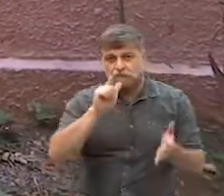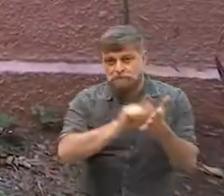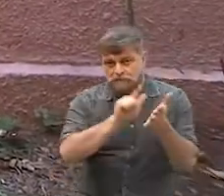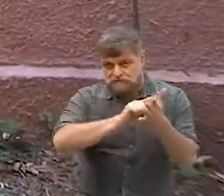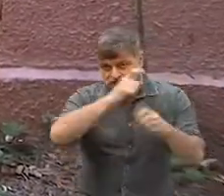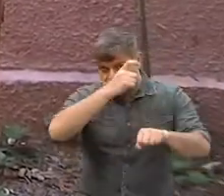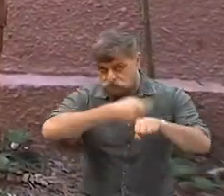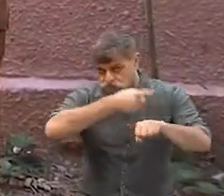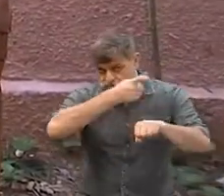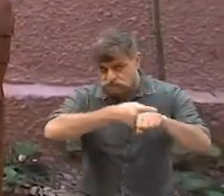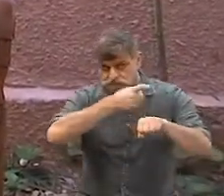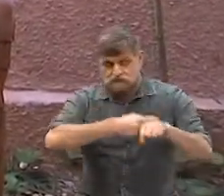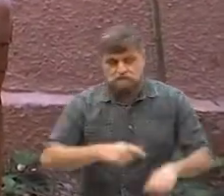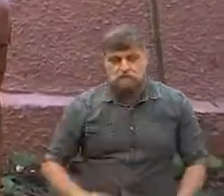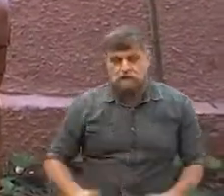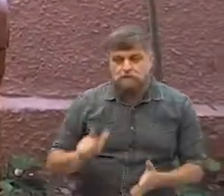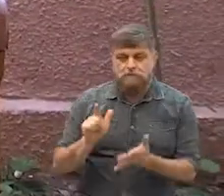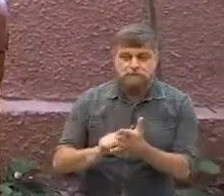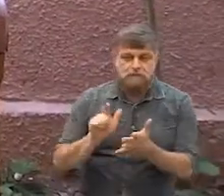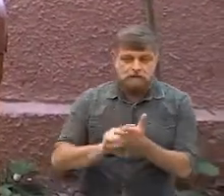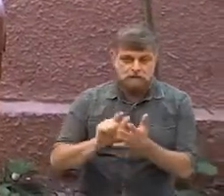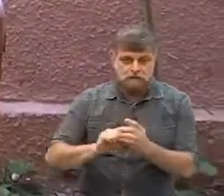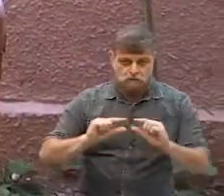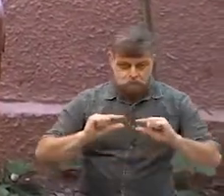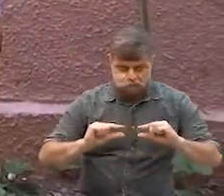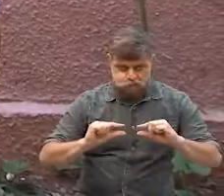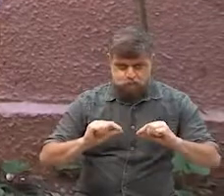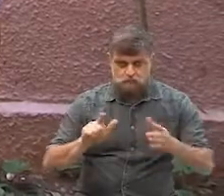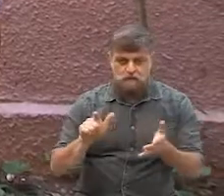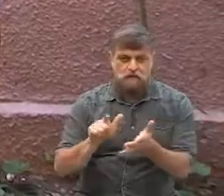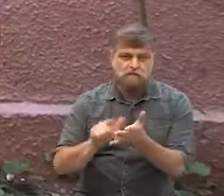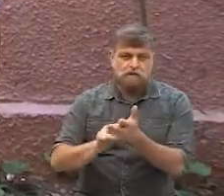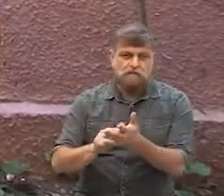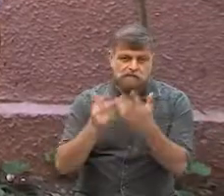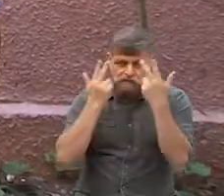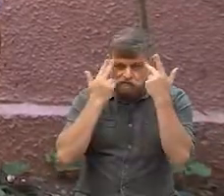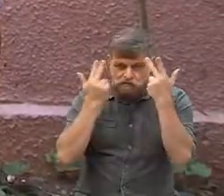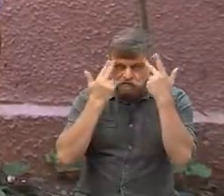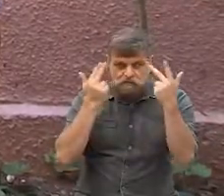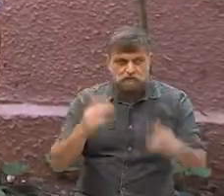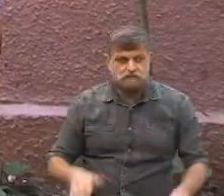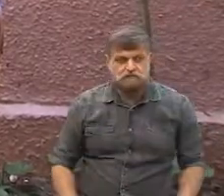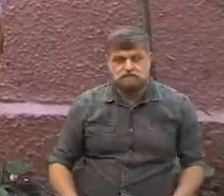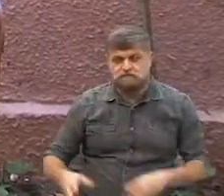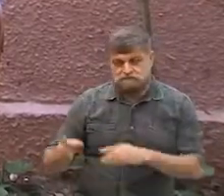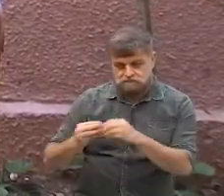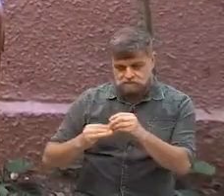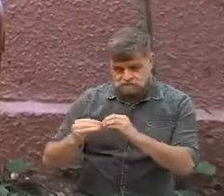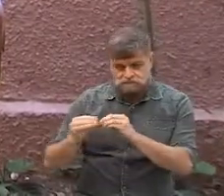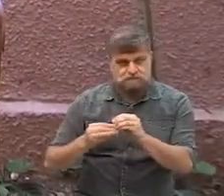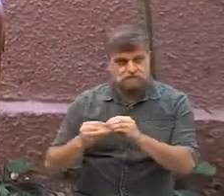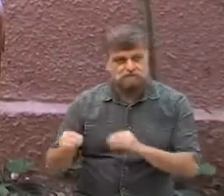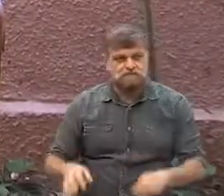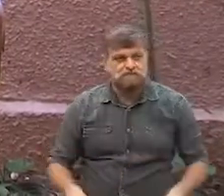papelão, papel grosso, papel comum, plástico,